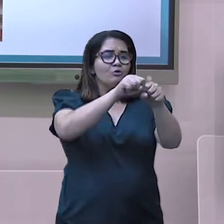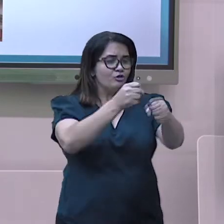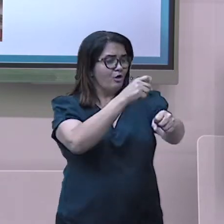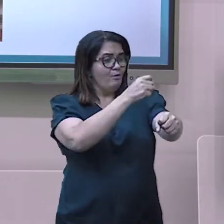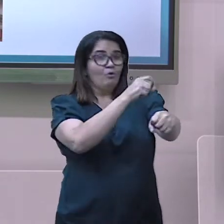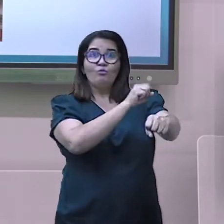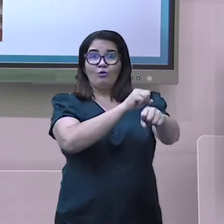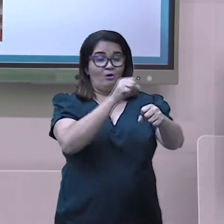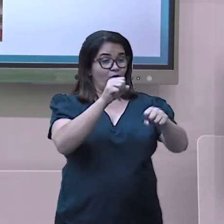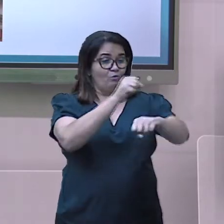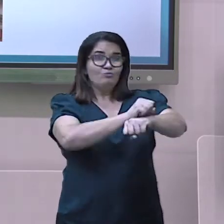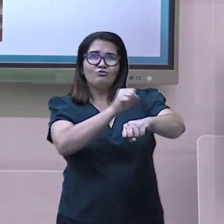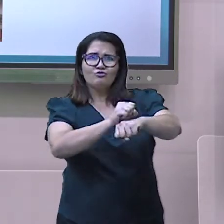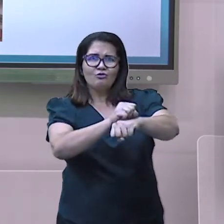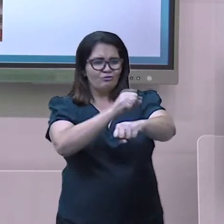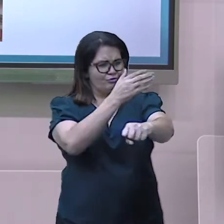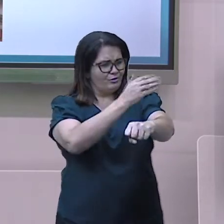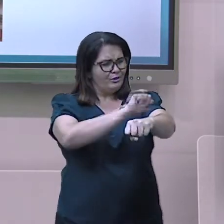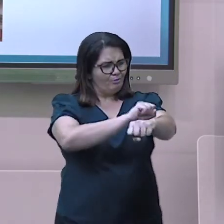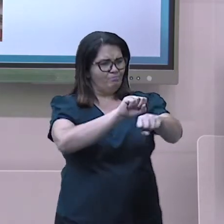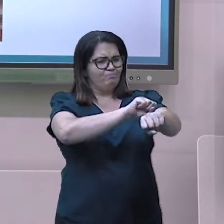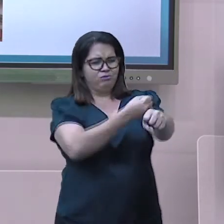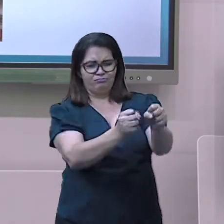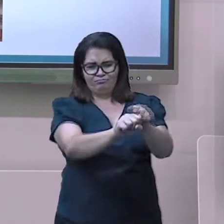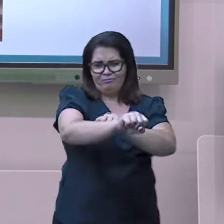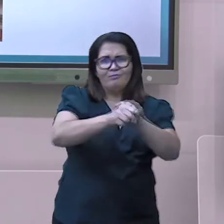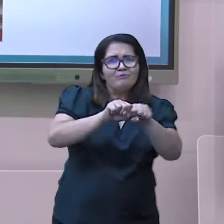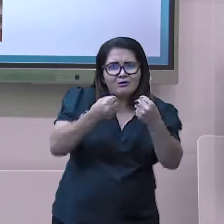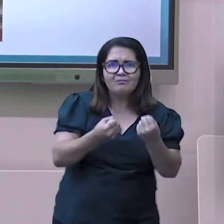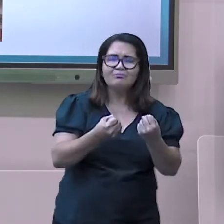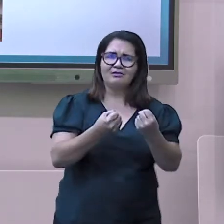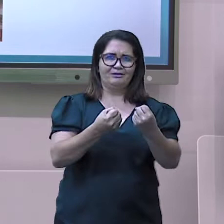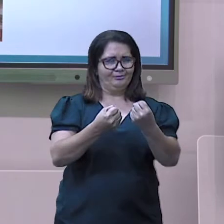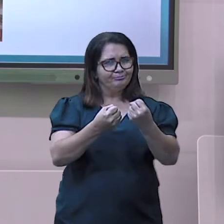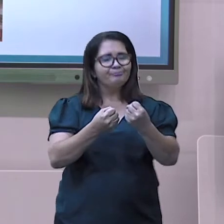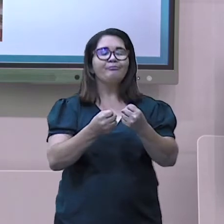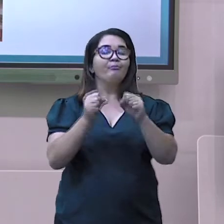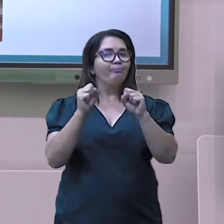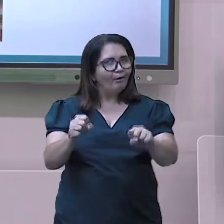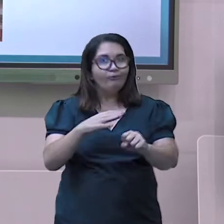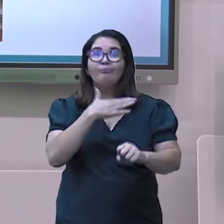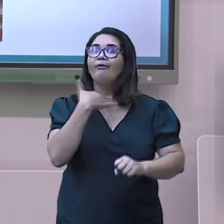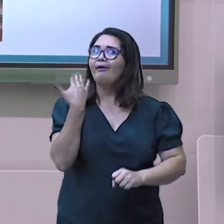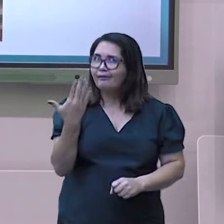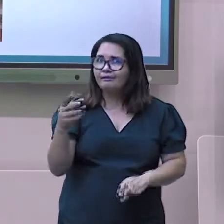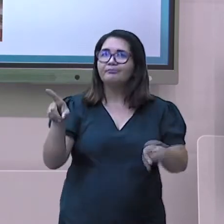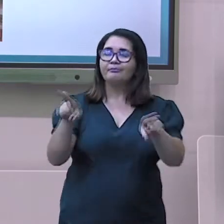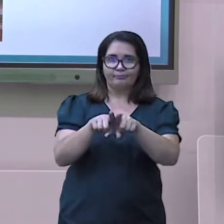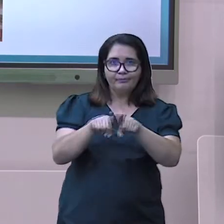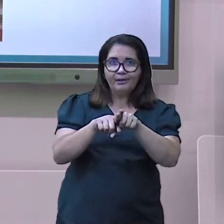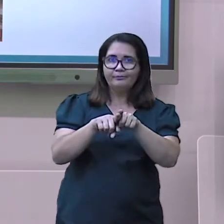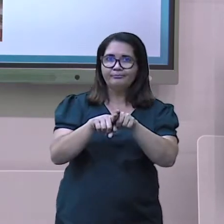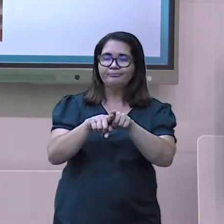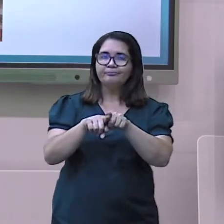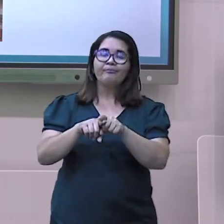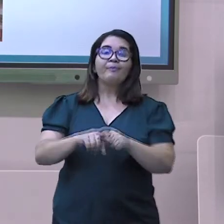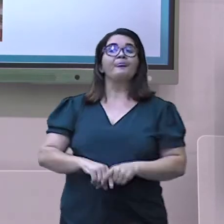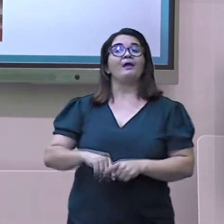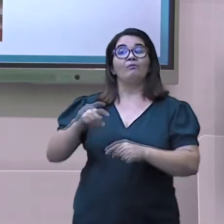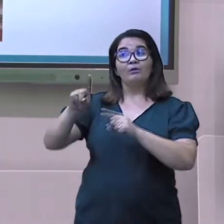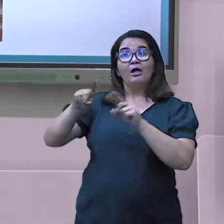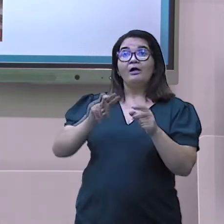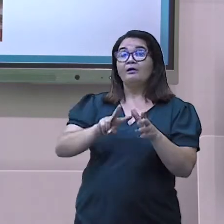pode bater a cabeça ou pode acontecer algo mais grave. Já na imagem aqui do